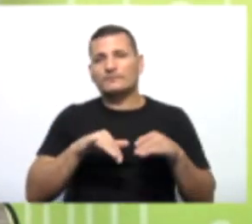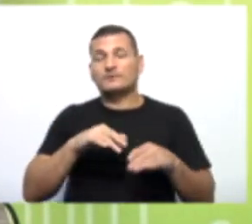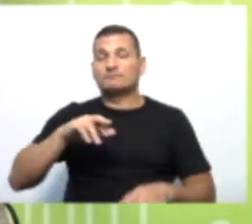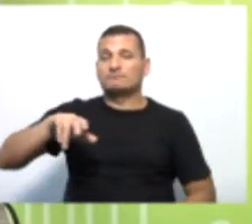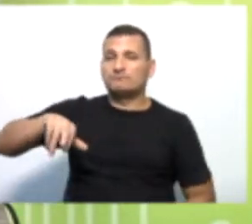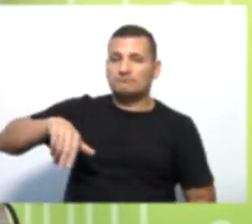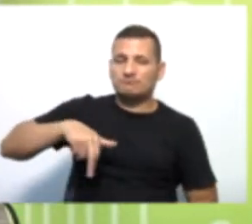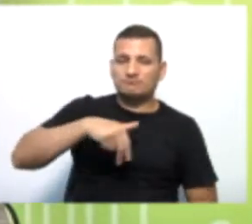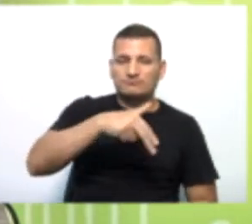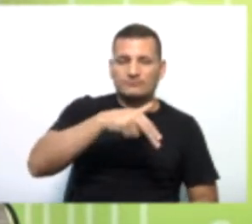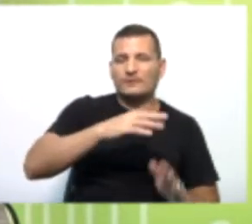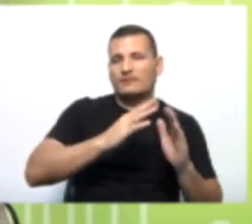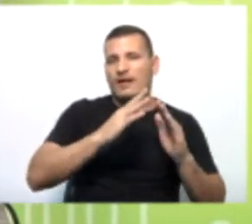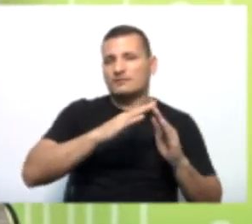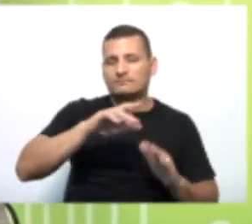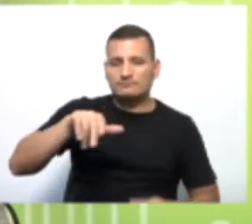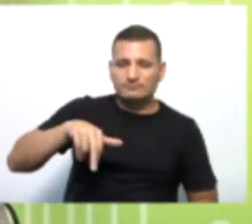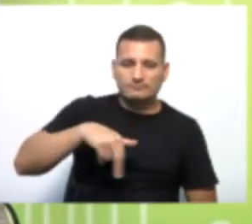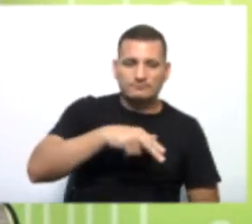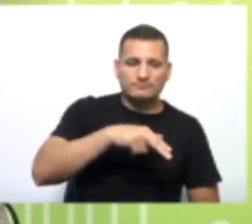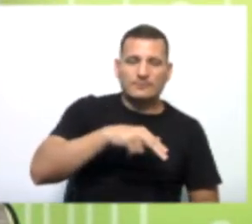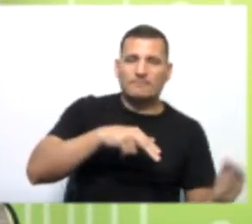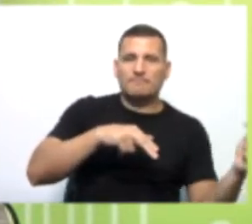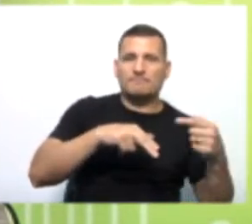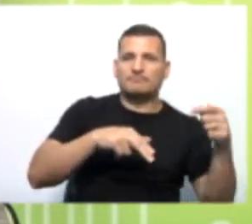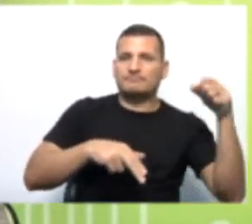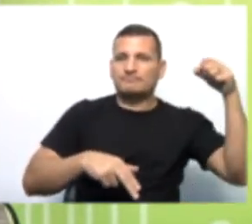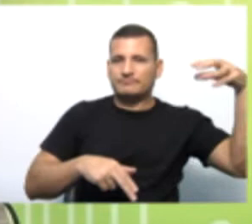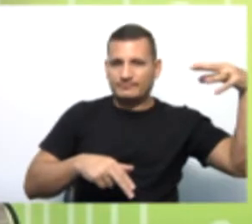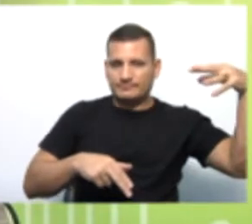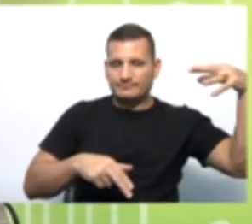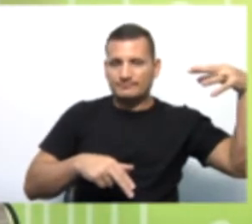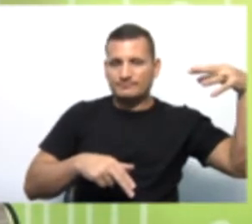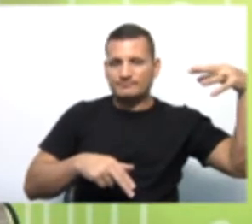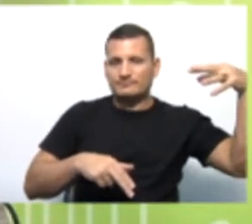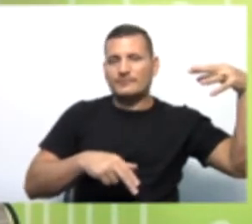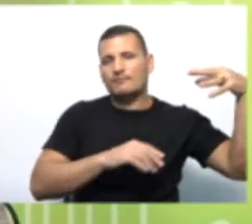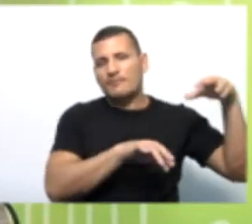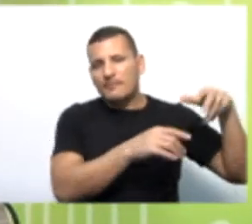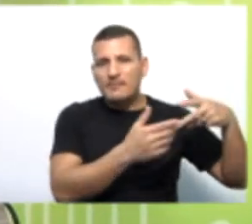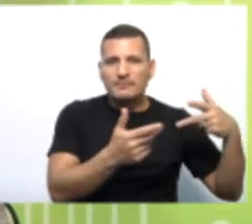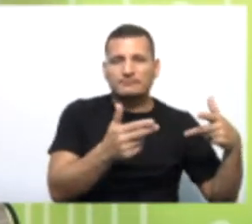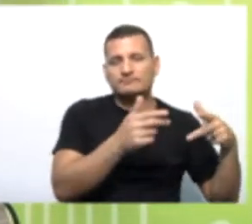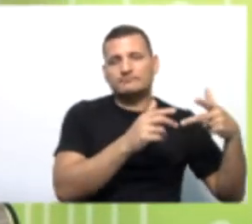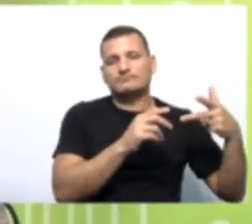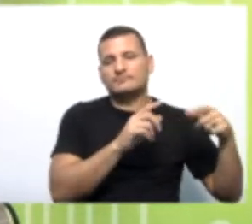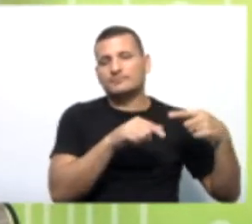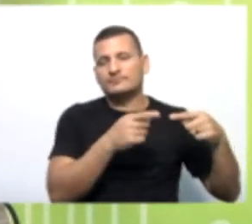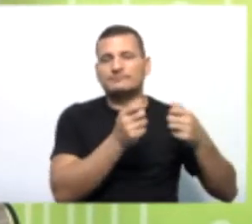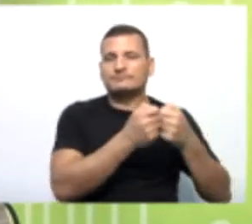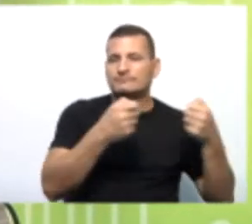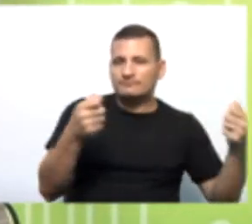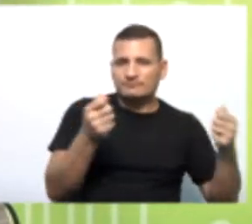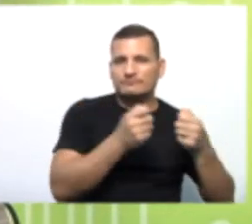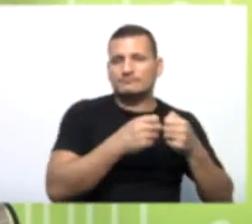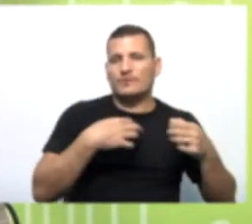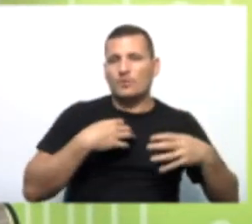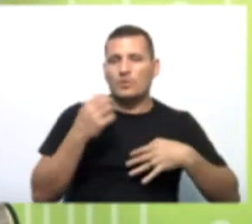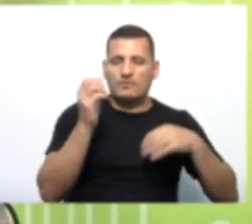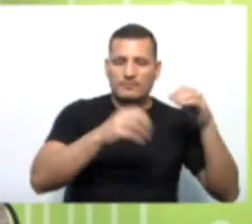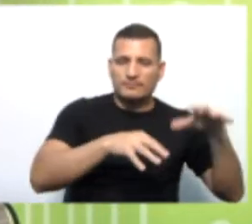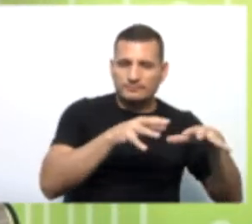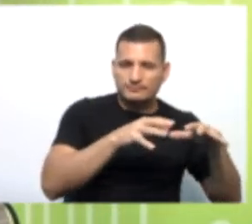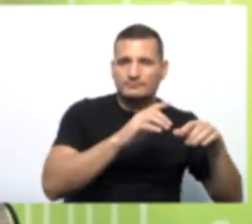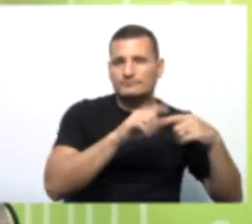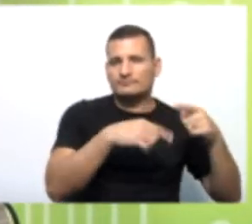ambiente, na casa, aí vai pro quarto, chega no quarto, acende a luz. Aí acende a luz, vai lá, tal, mexe alguma coisa, né? Vai no guarda-roupa, coloca a roupa em cima da cama,